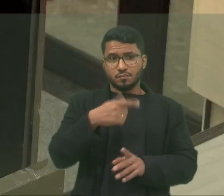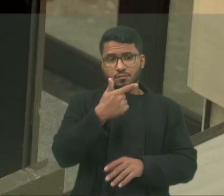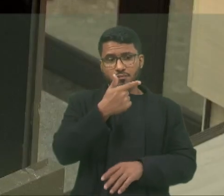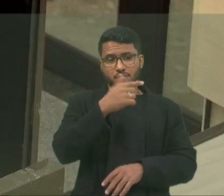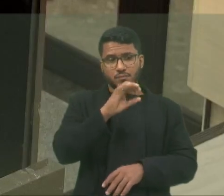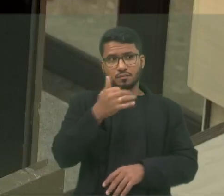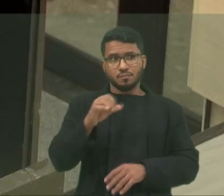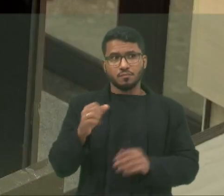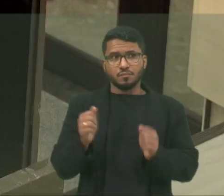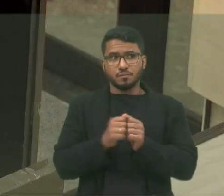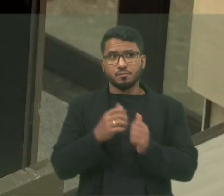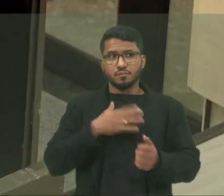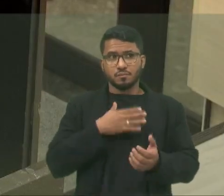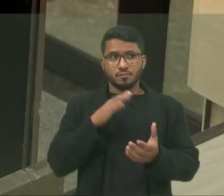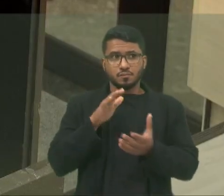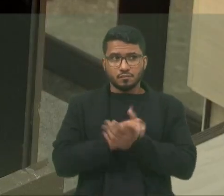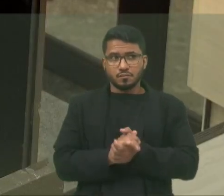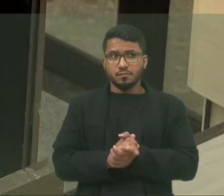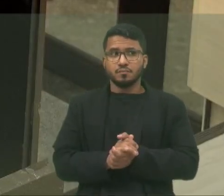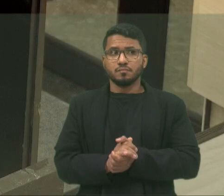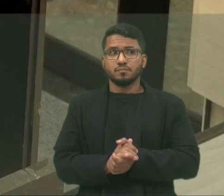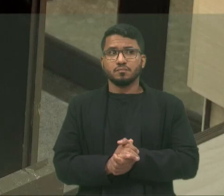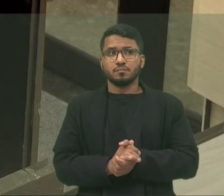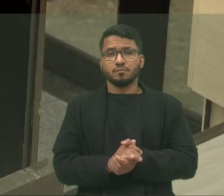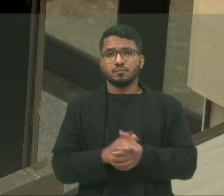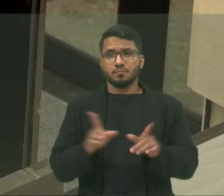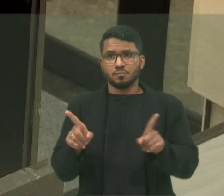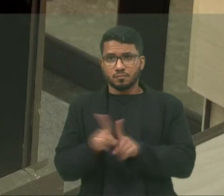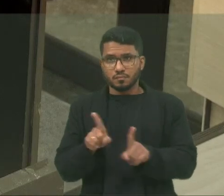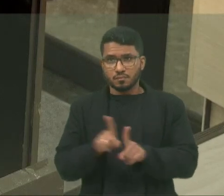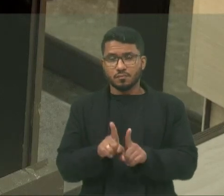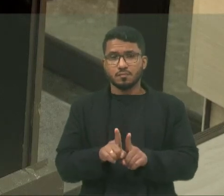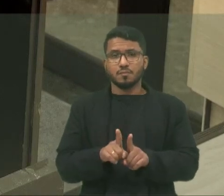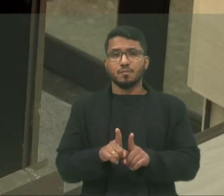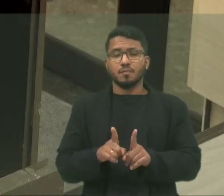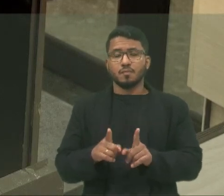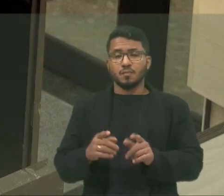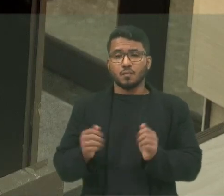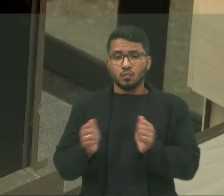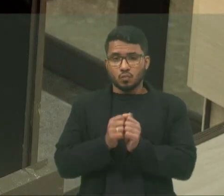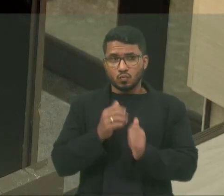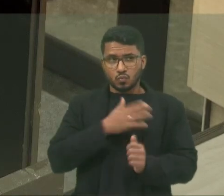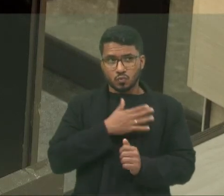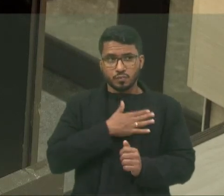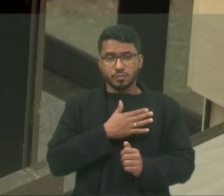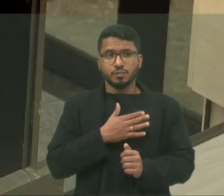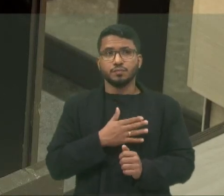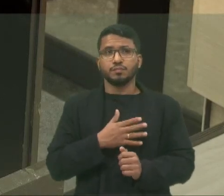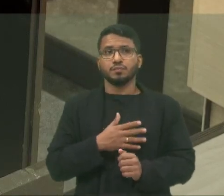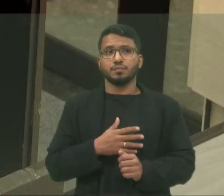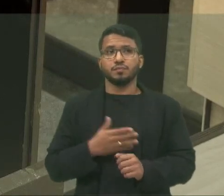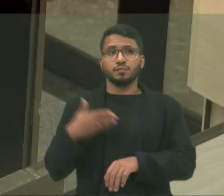Rosana, e que também faz parte desse momento junto comigo, recebendo esse título.